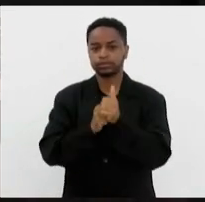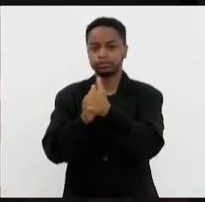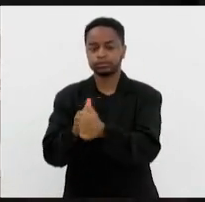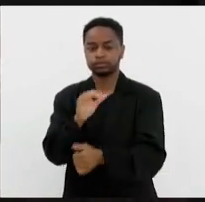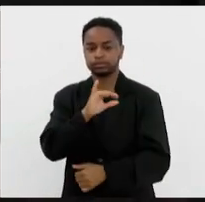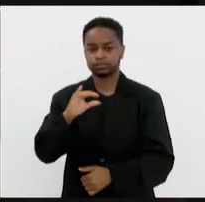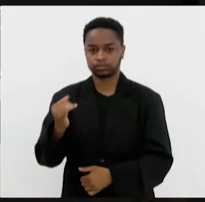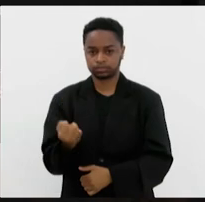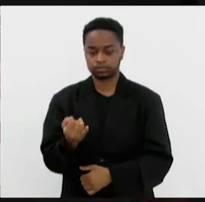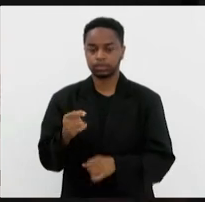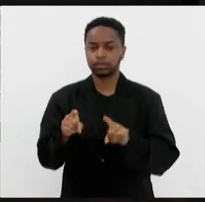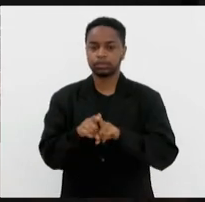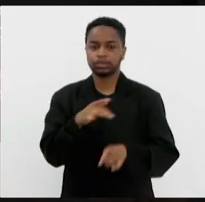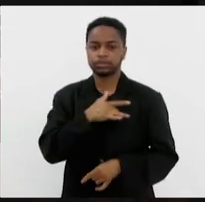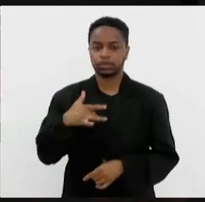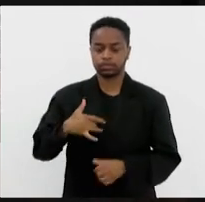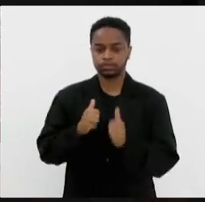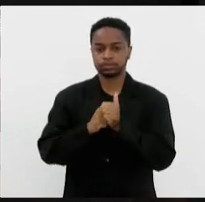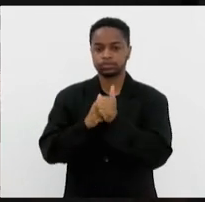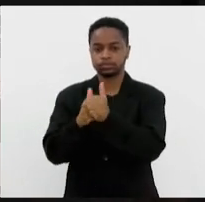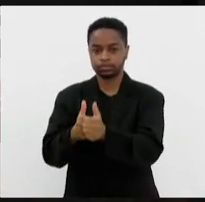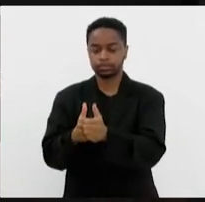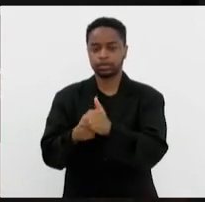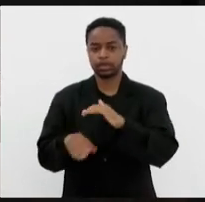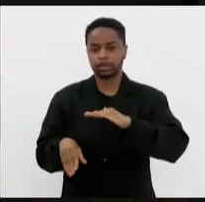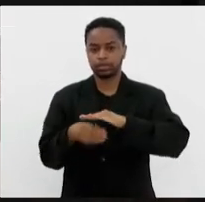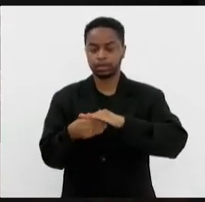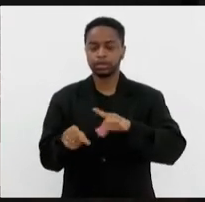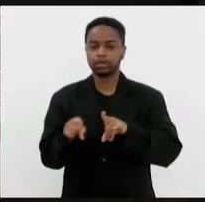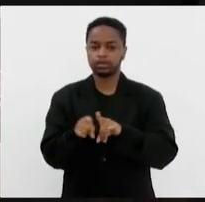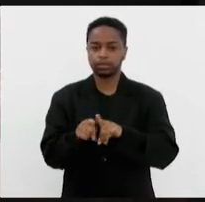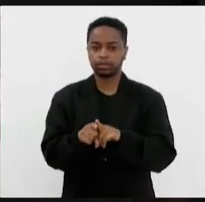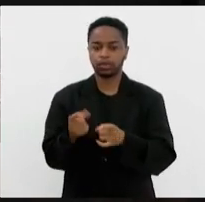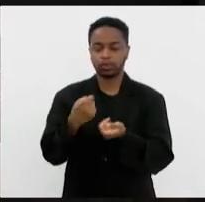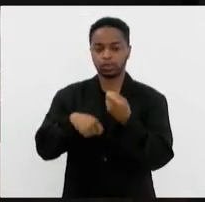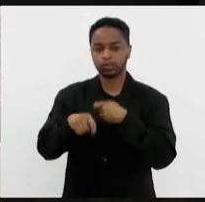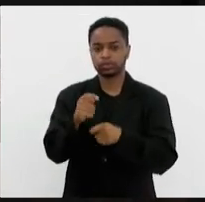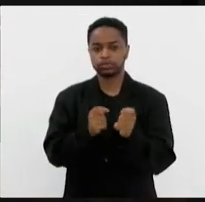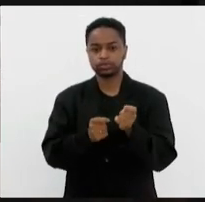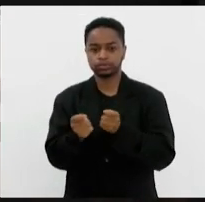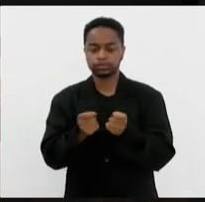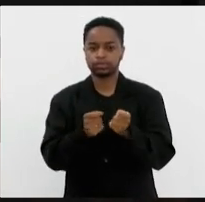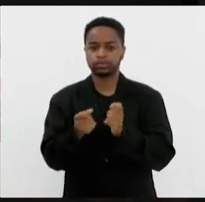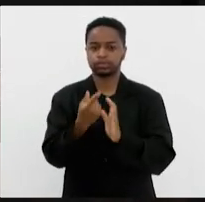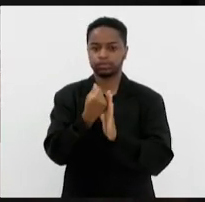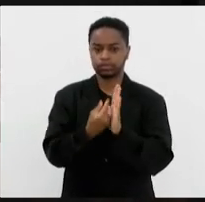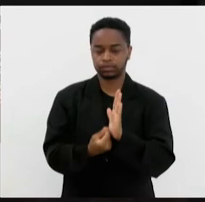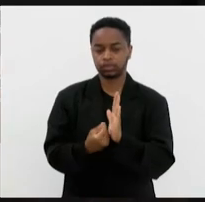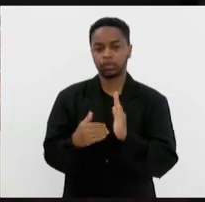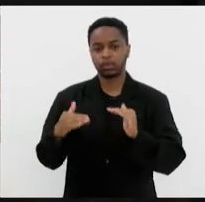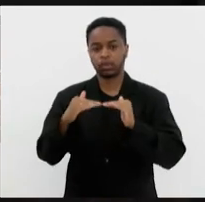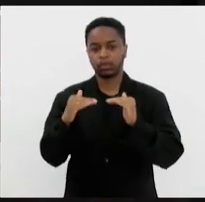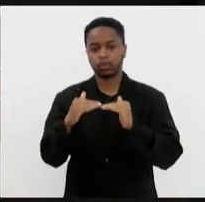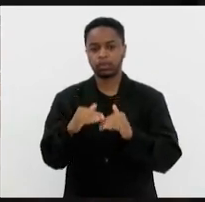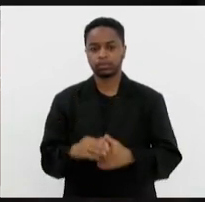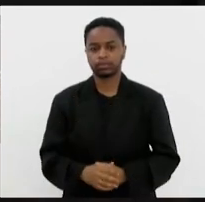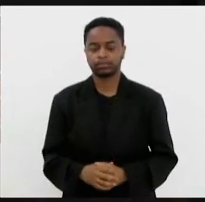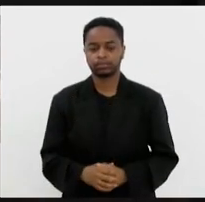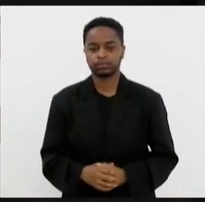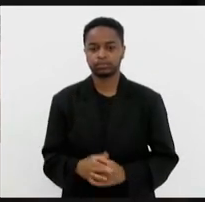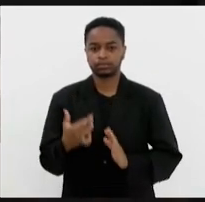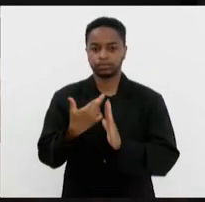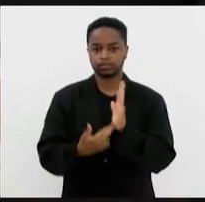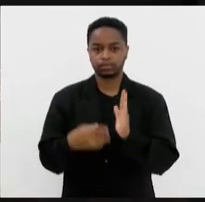CCJ, saúde favorável com emendas, e de Orçamento, Finanças, Fiscalização Financeira e Controle, favorável.